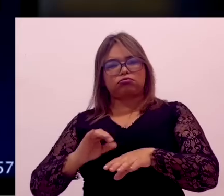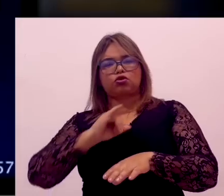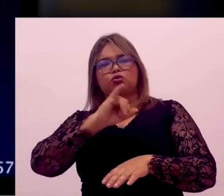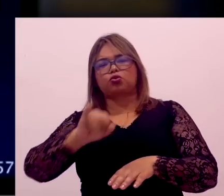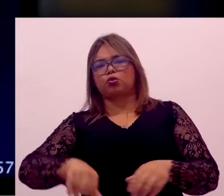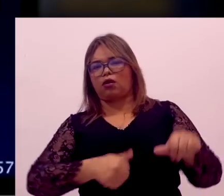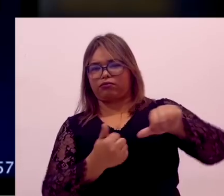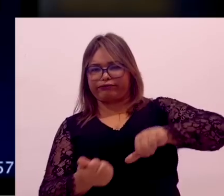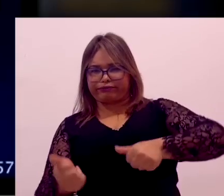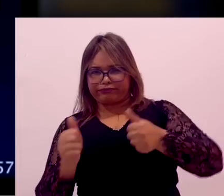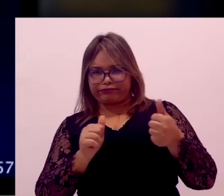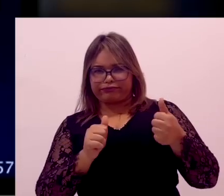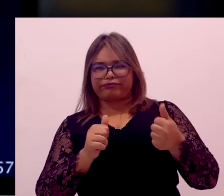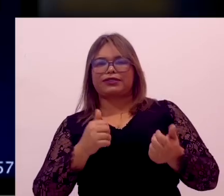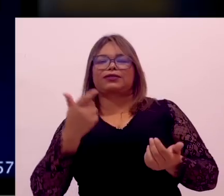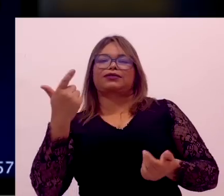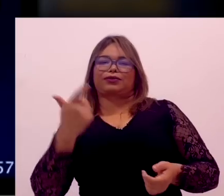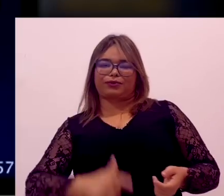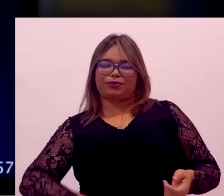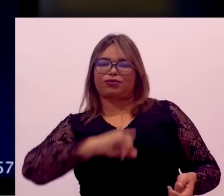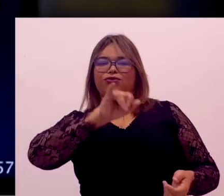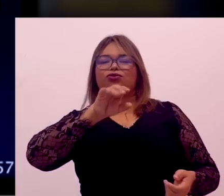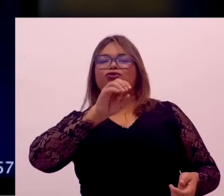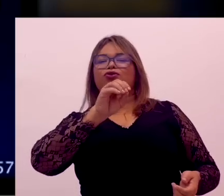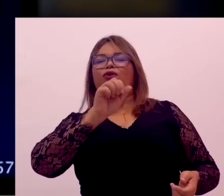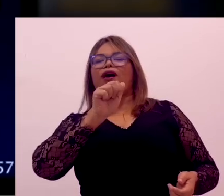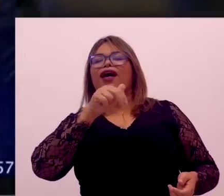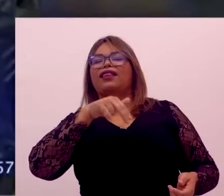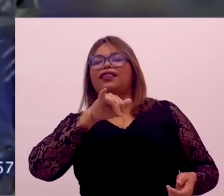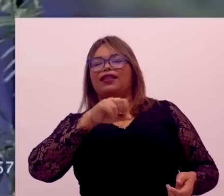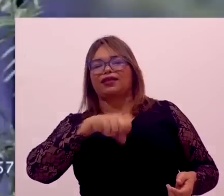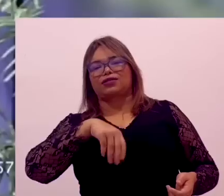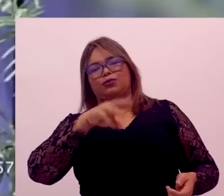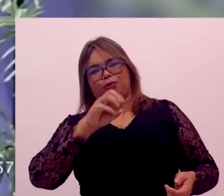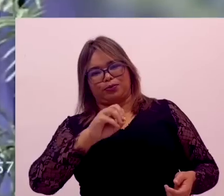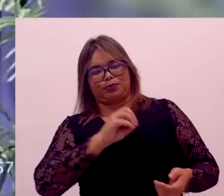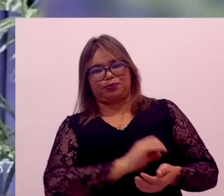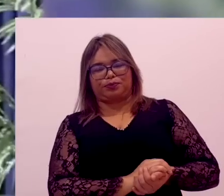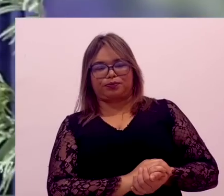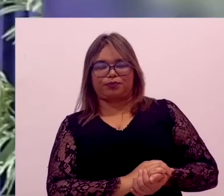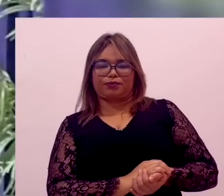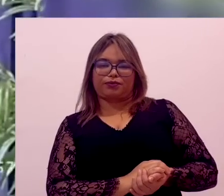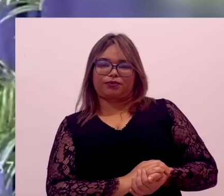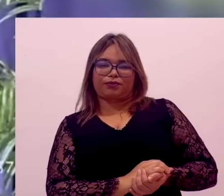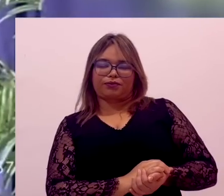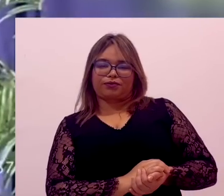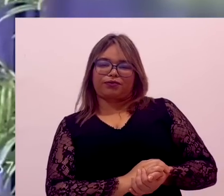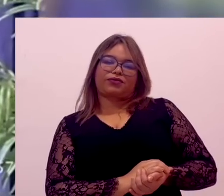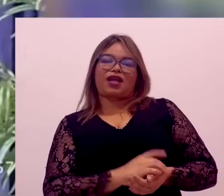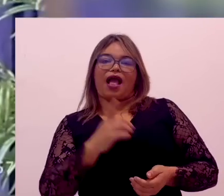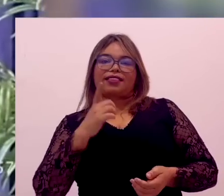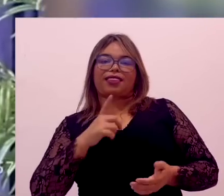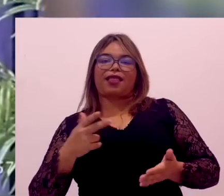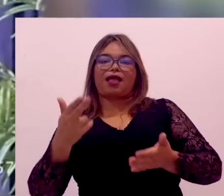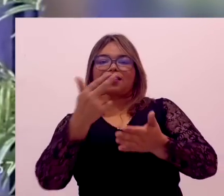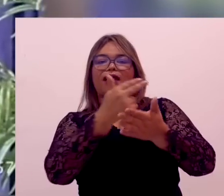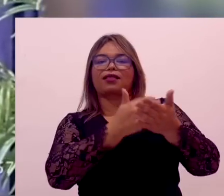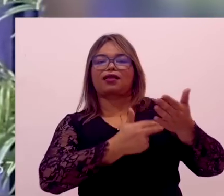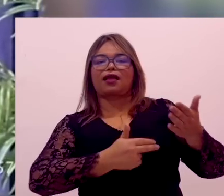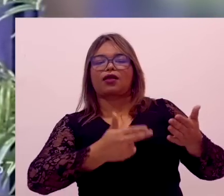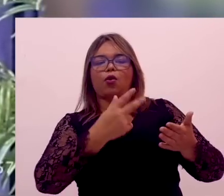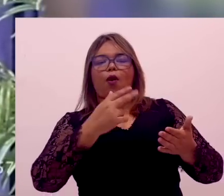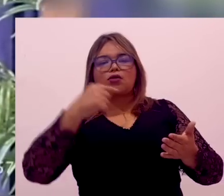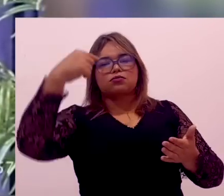foi colocada inteira sob figuras sagradas análogas àquelas da antiguidade no Apocalipse